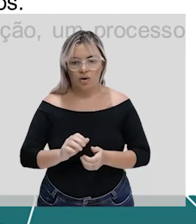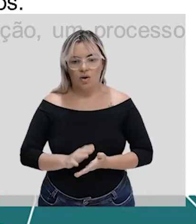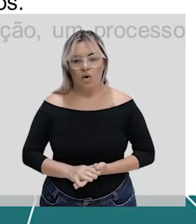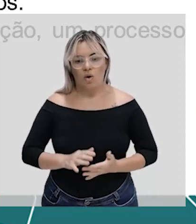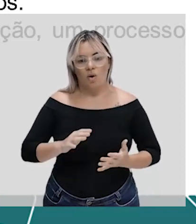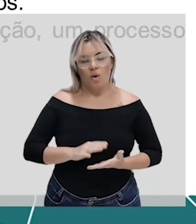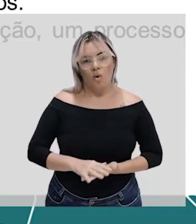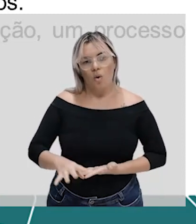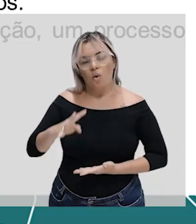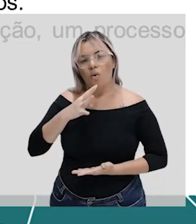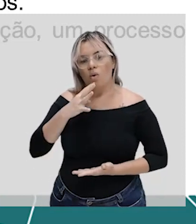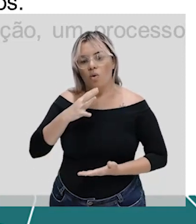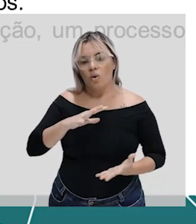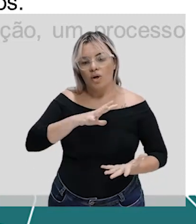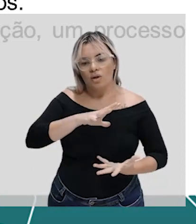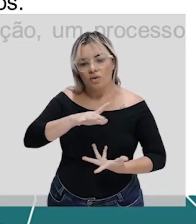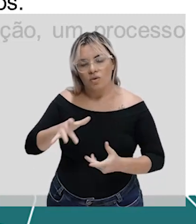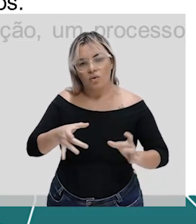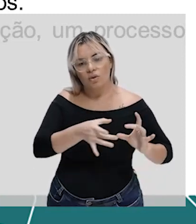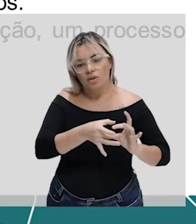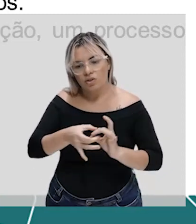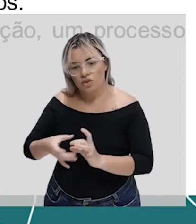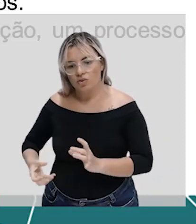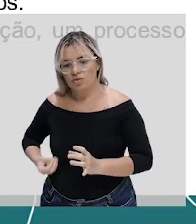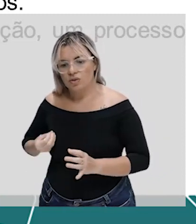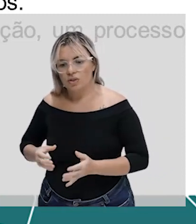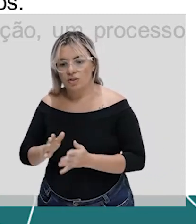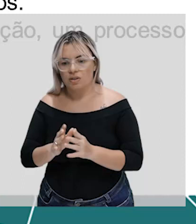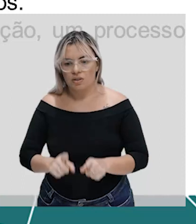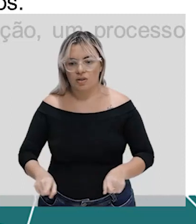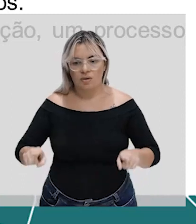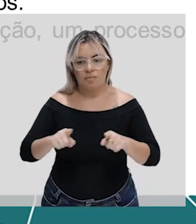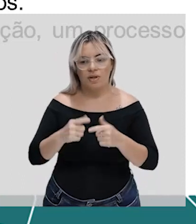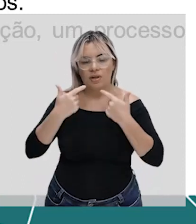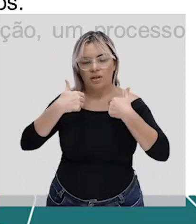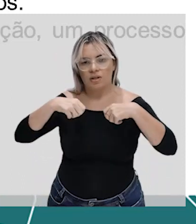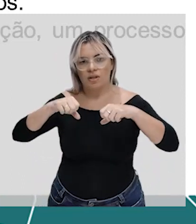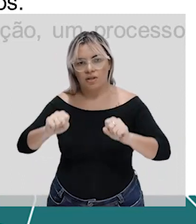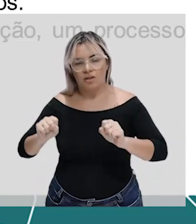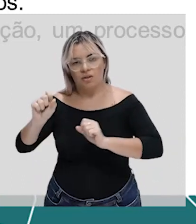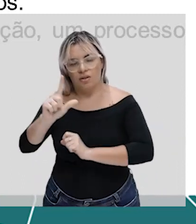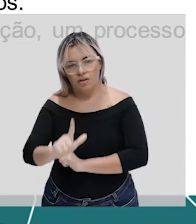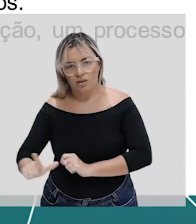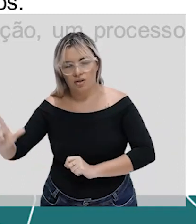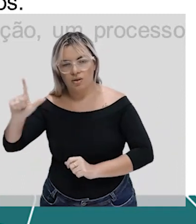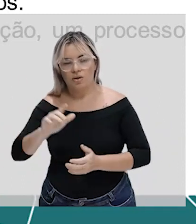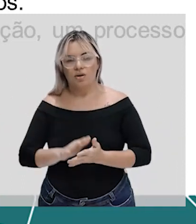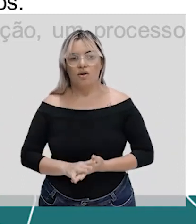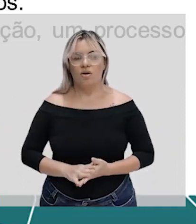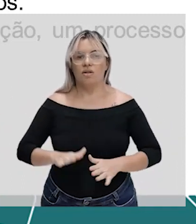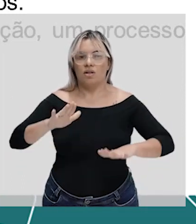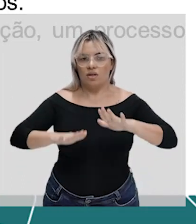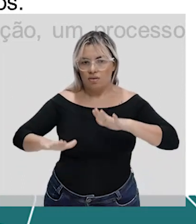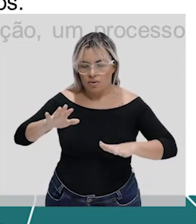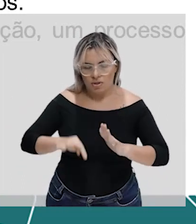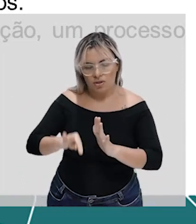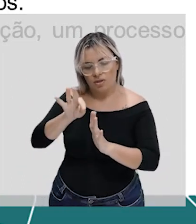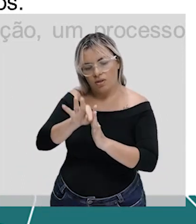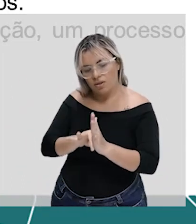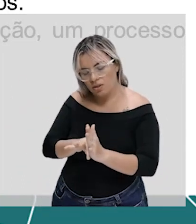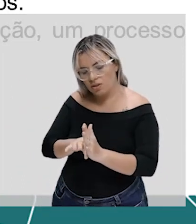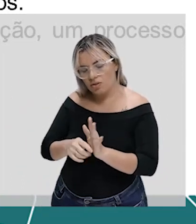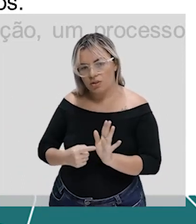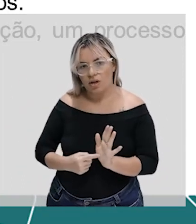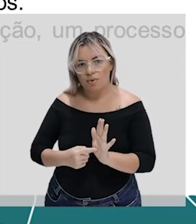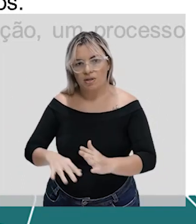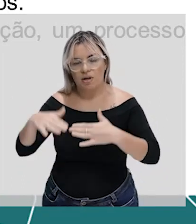linguísticos e literários. Isso por quê? Por conta do tipo de texto que é utilizado. Então, depende do texto que vem no Enem,